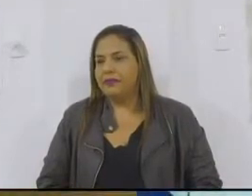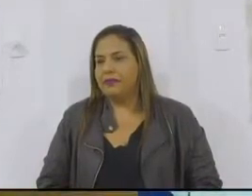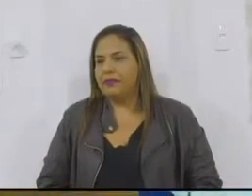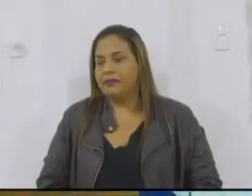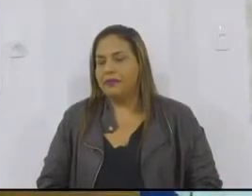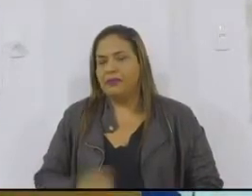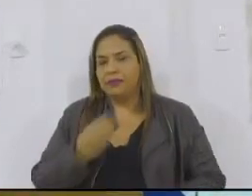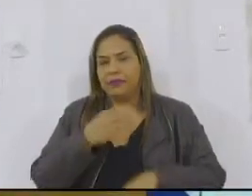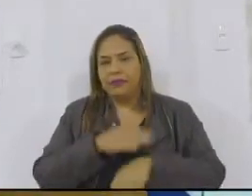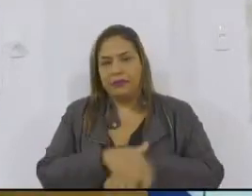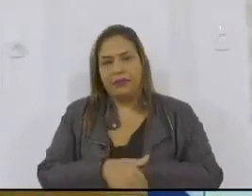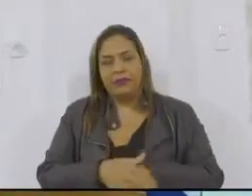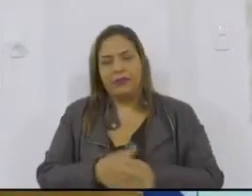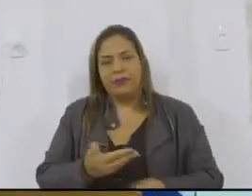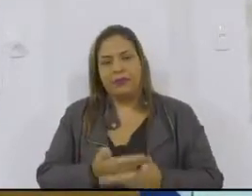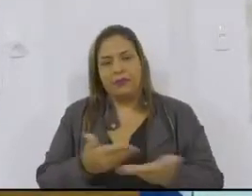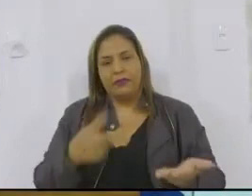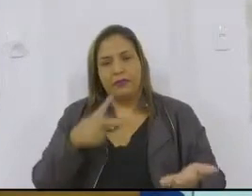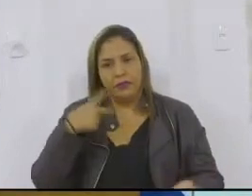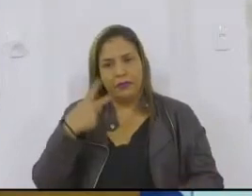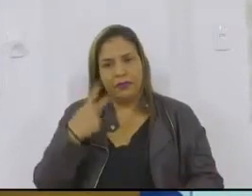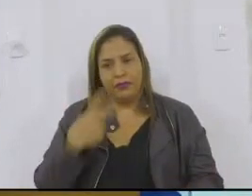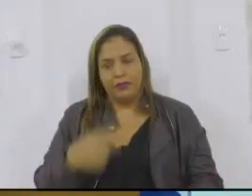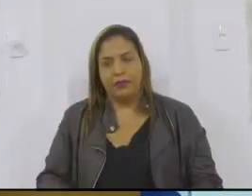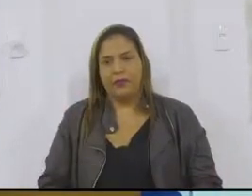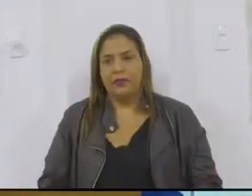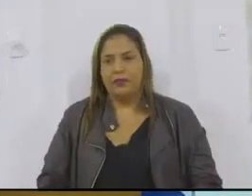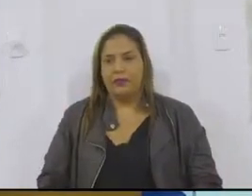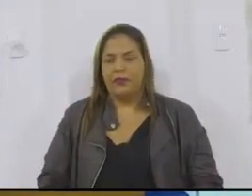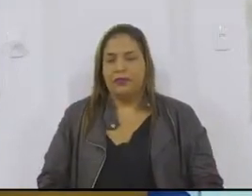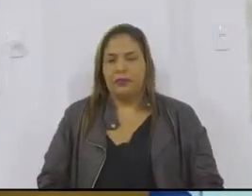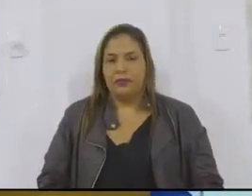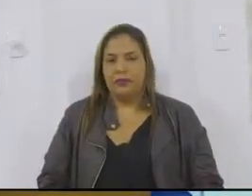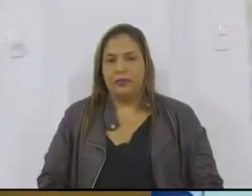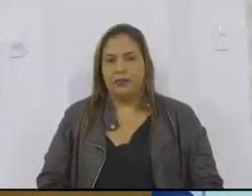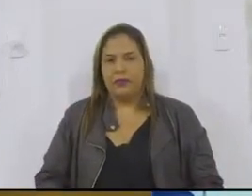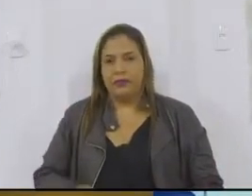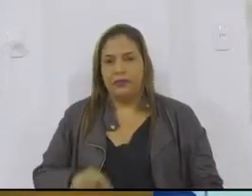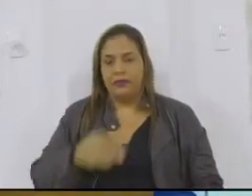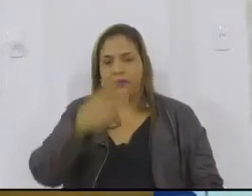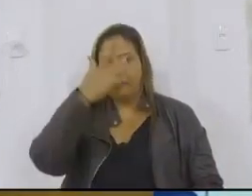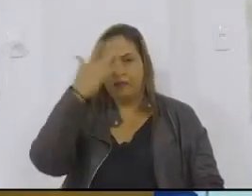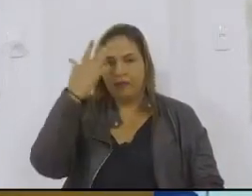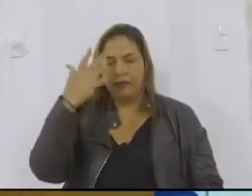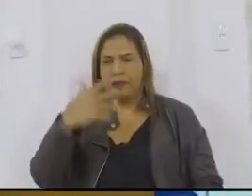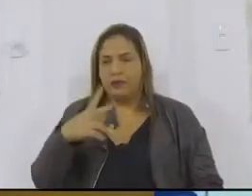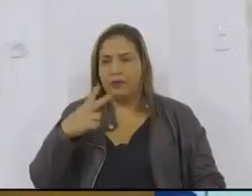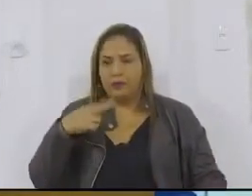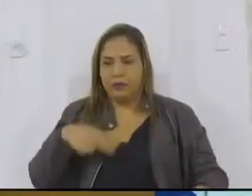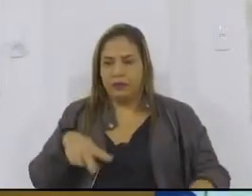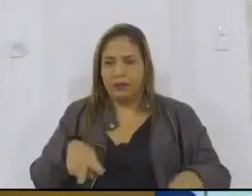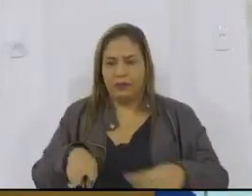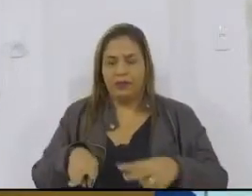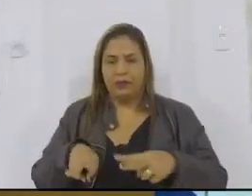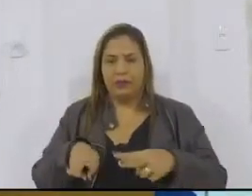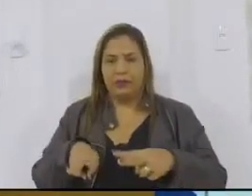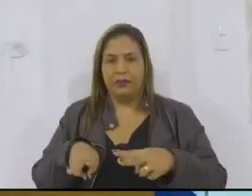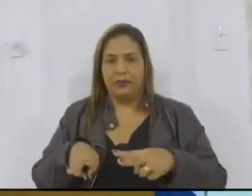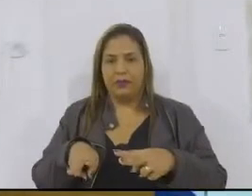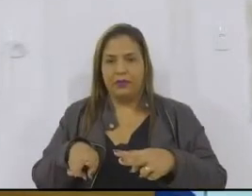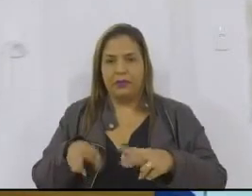boa noite, presidente, demais vereadores, ao público que se encontra no plenário, é o que nos assistem pela TV